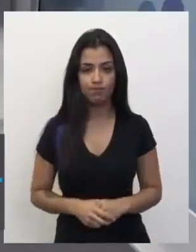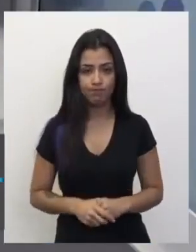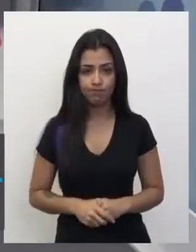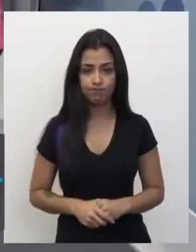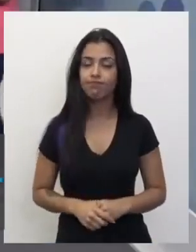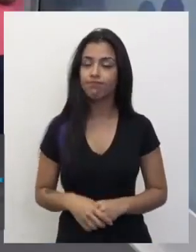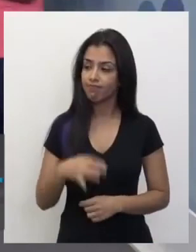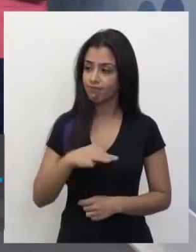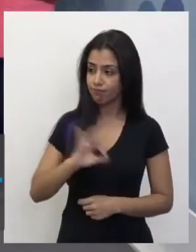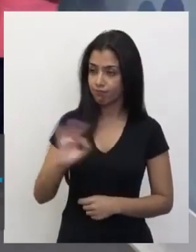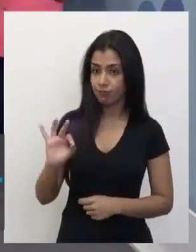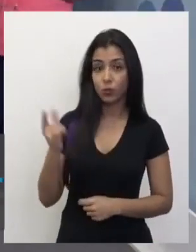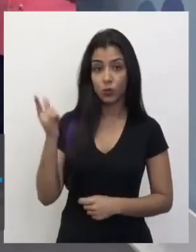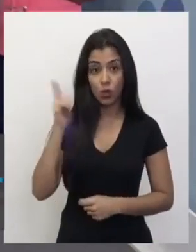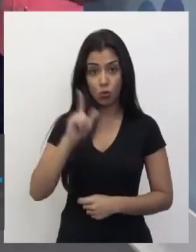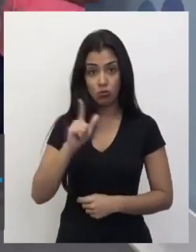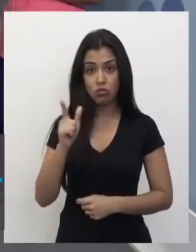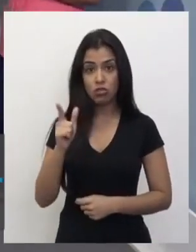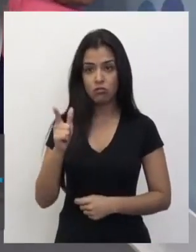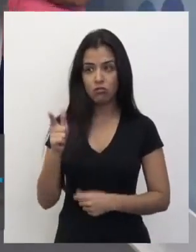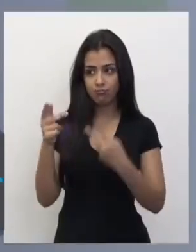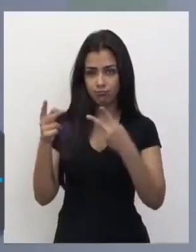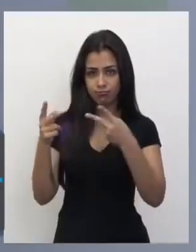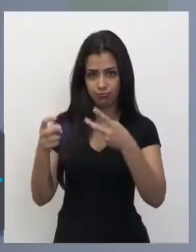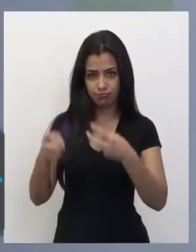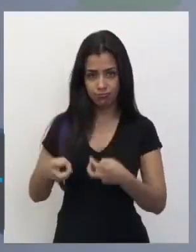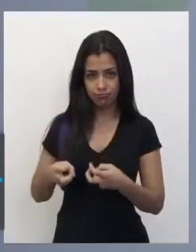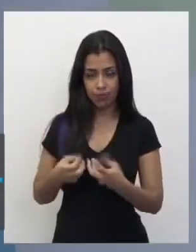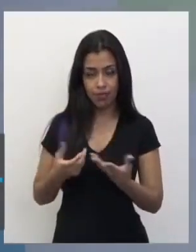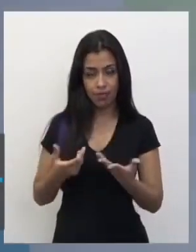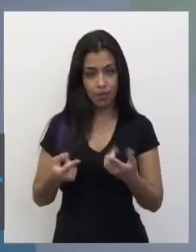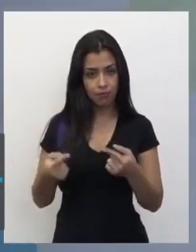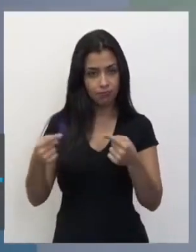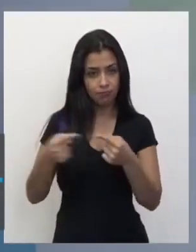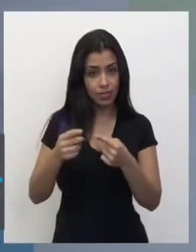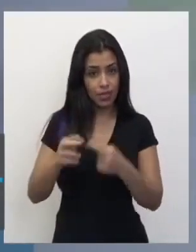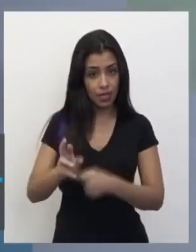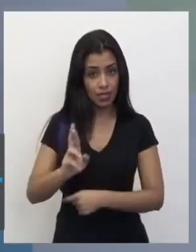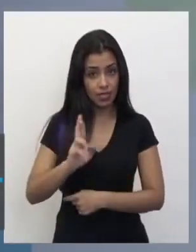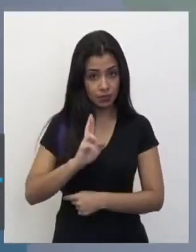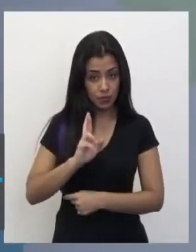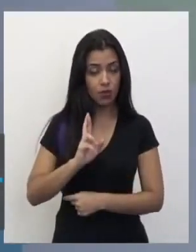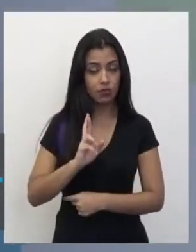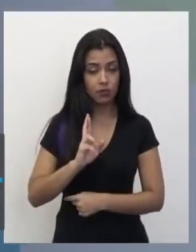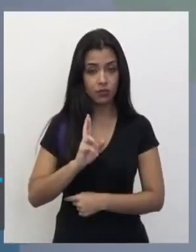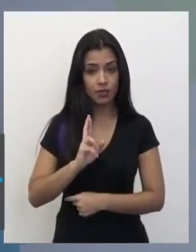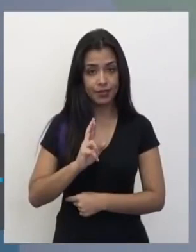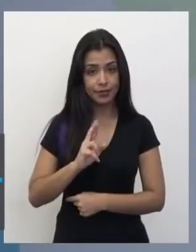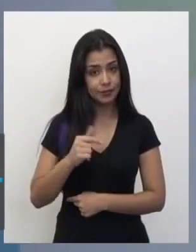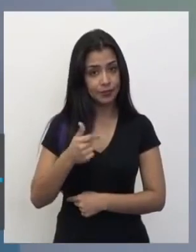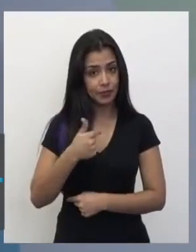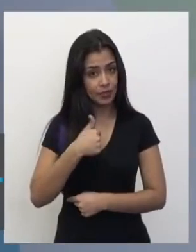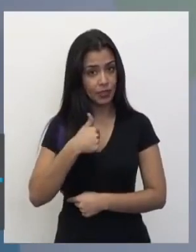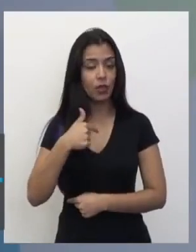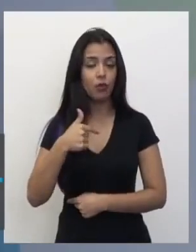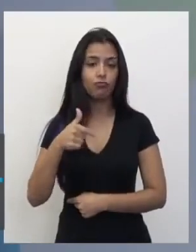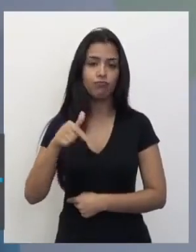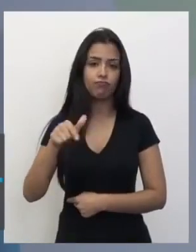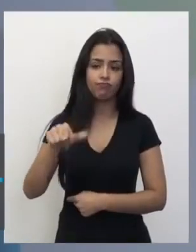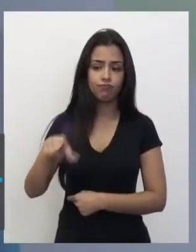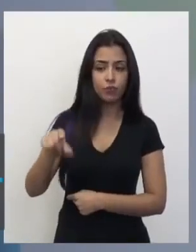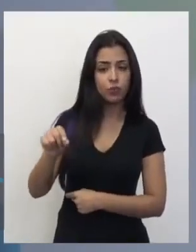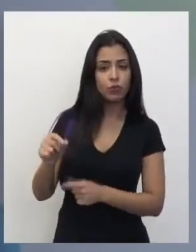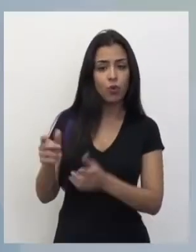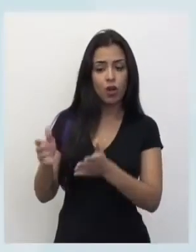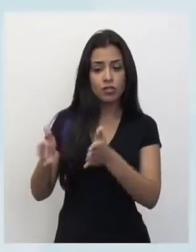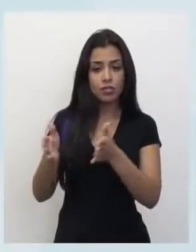Ótimo, então eles conseguiram colocar. Então, as possíveis respostas, no caso, é a resposta que eu coloquei de acordo com a